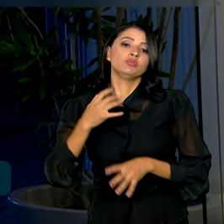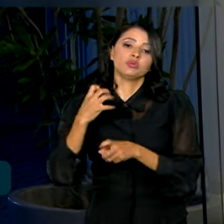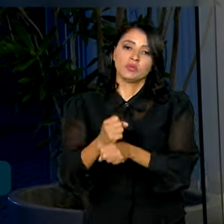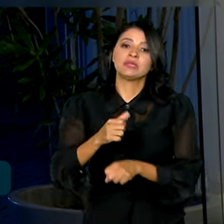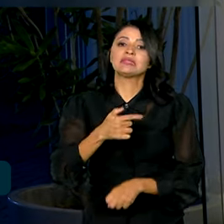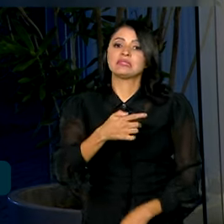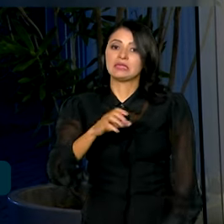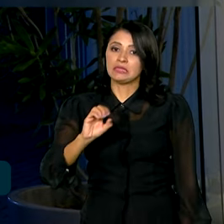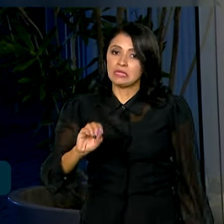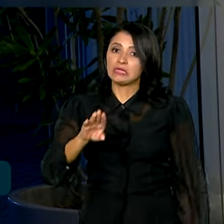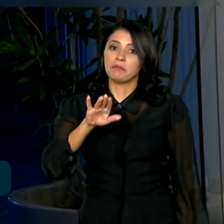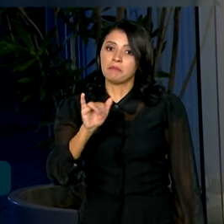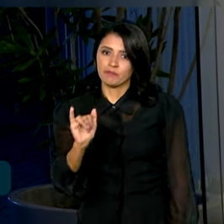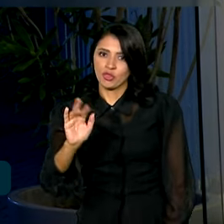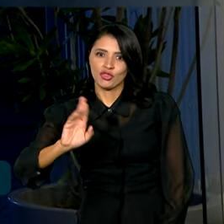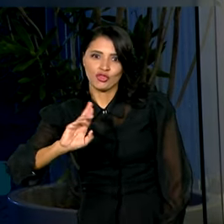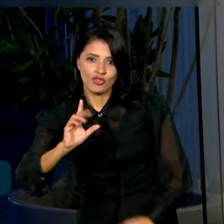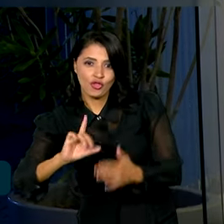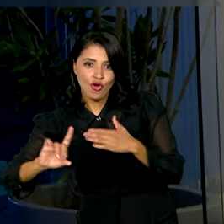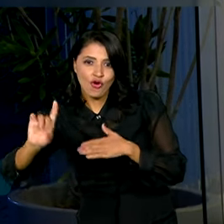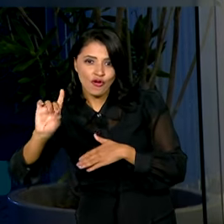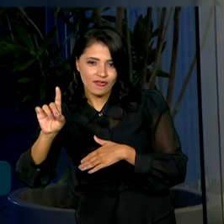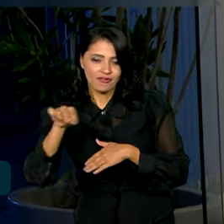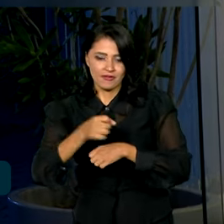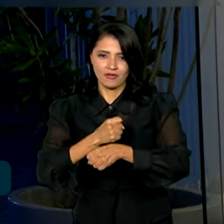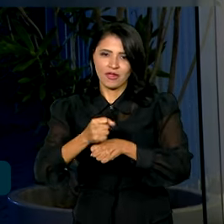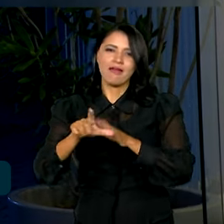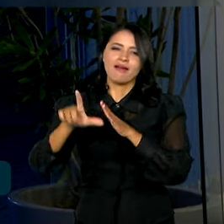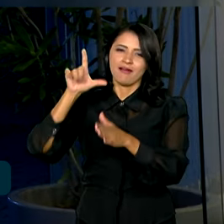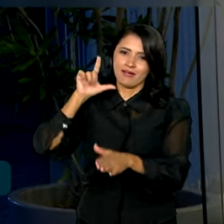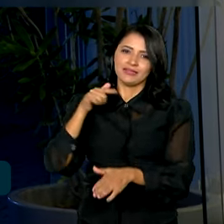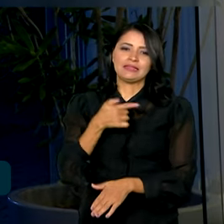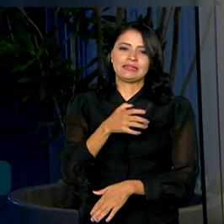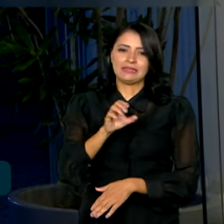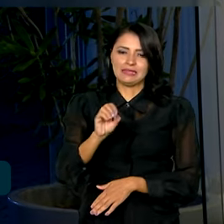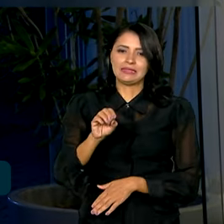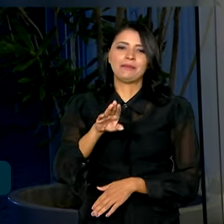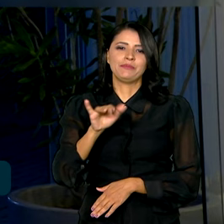dólares este ano. Na estimativa anterior, era 70 bilhões de